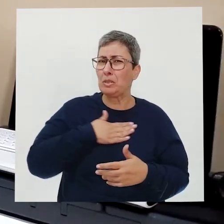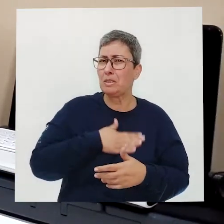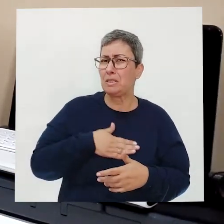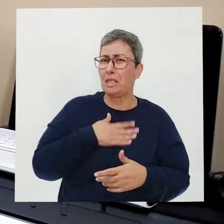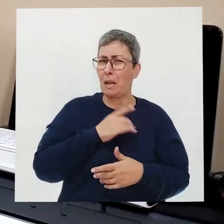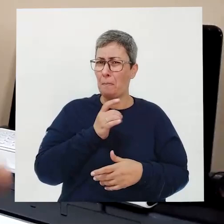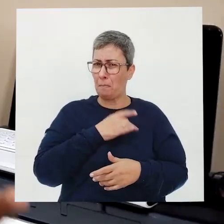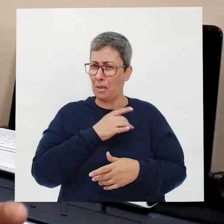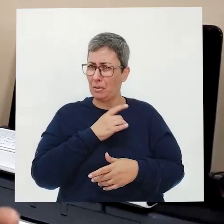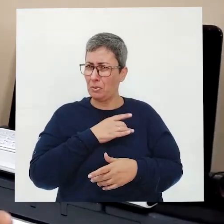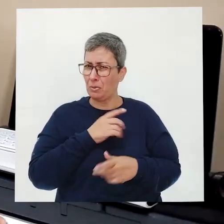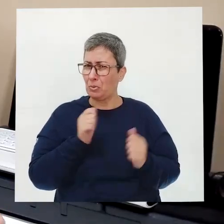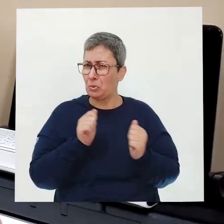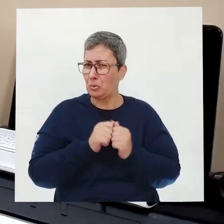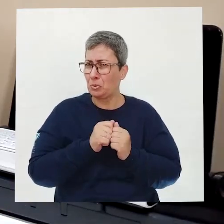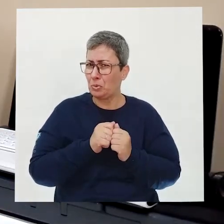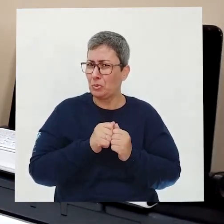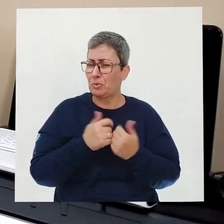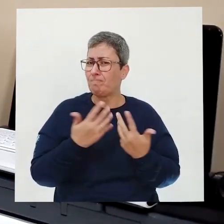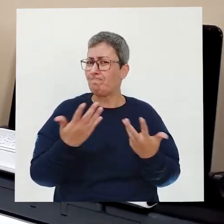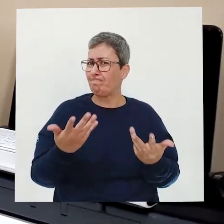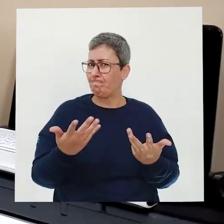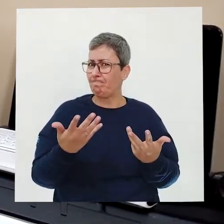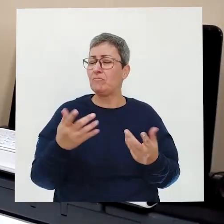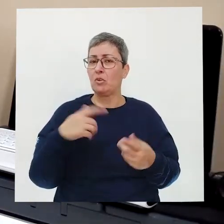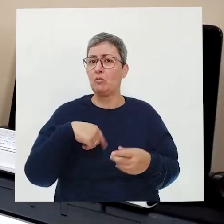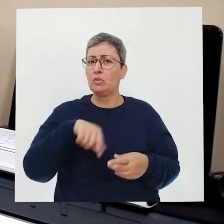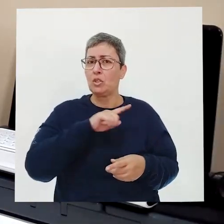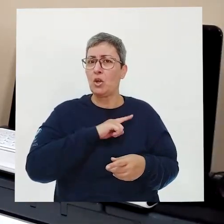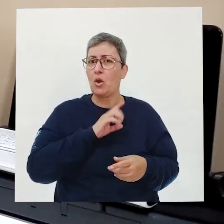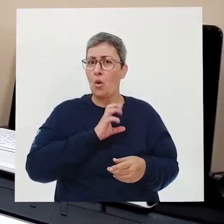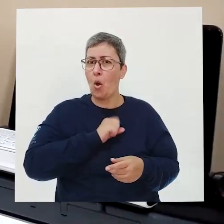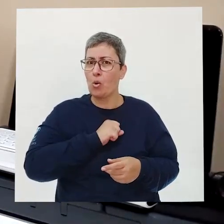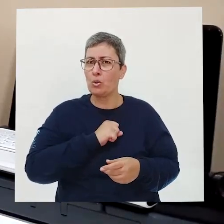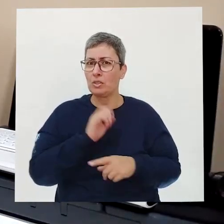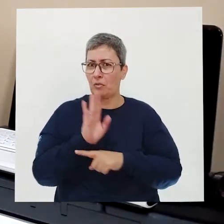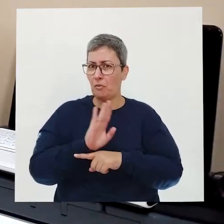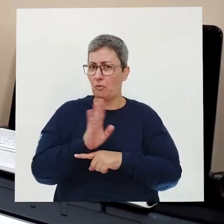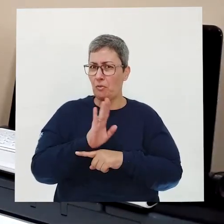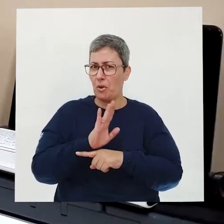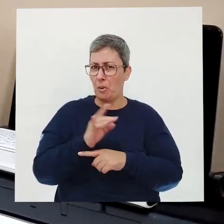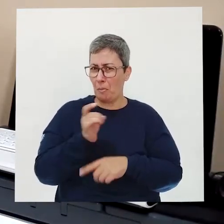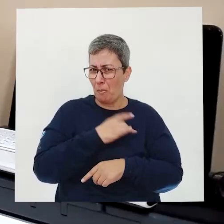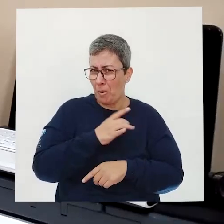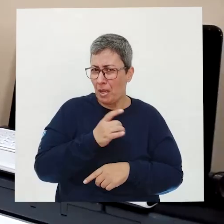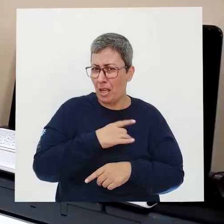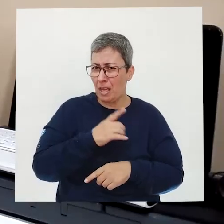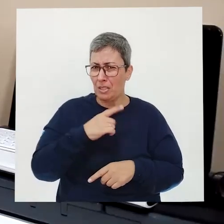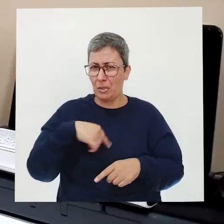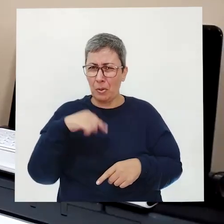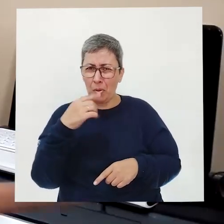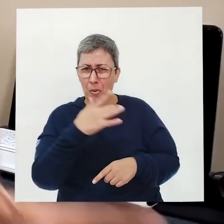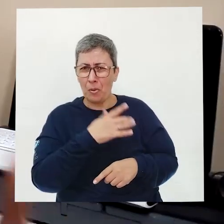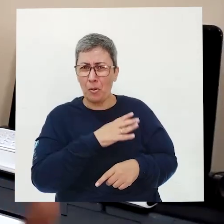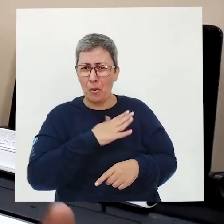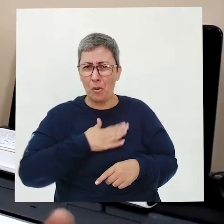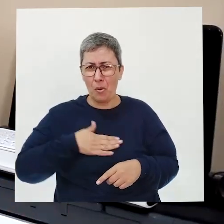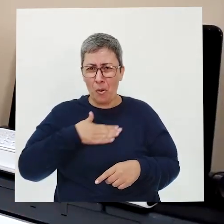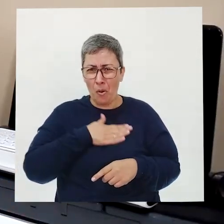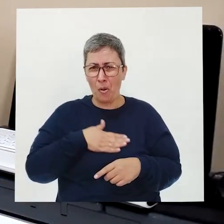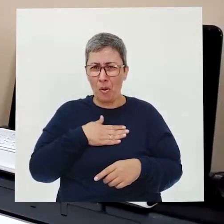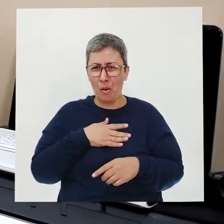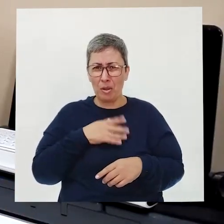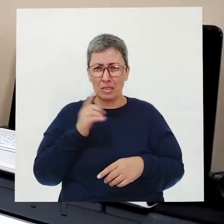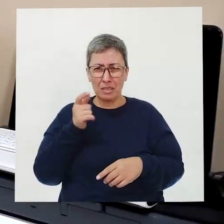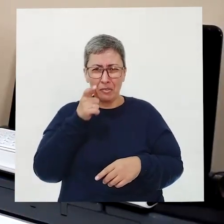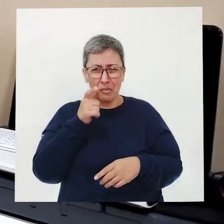prazer em sentir medo? Você gosta de filmes de terror ou conhece alguém que sinta prazer em assistir esses